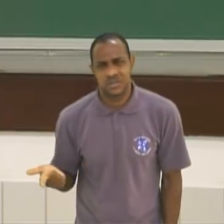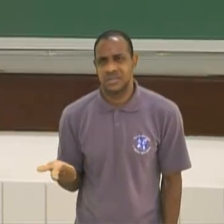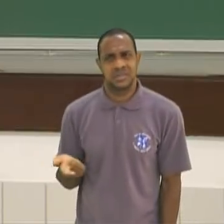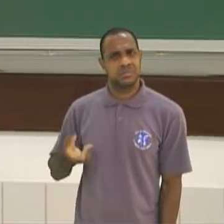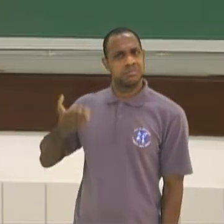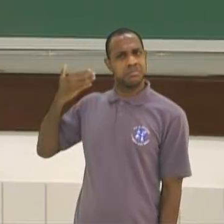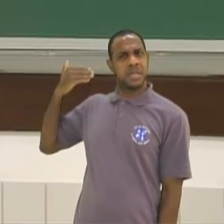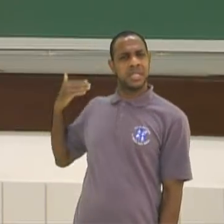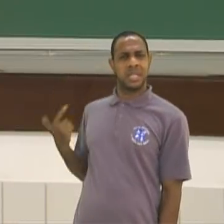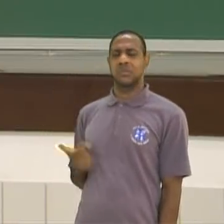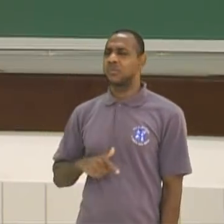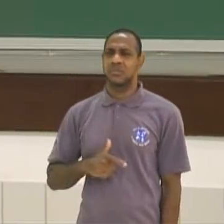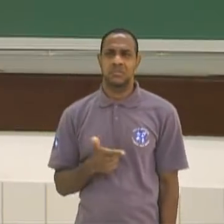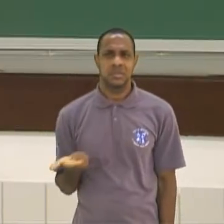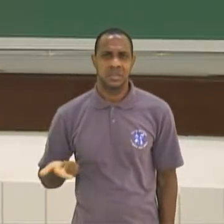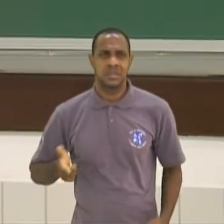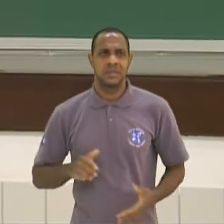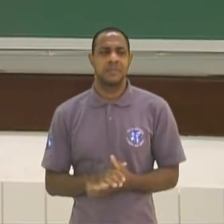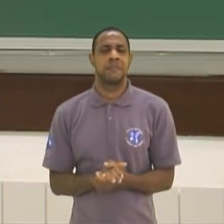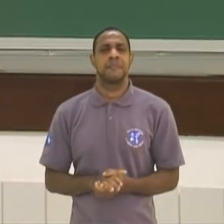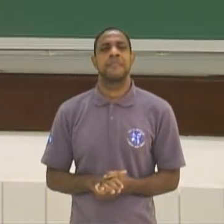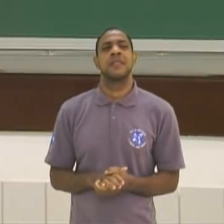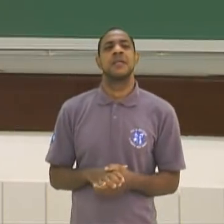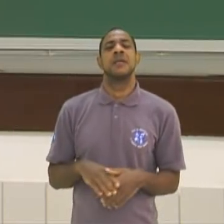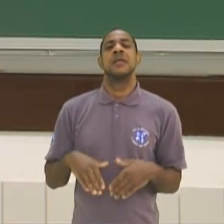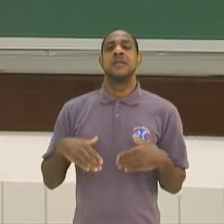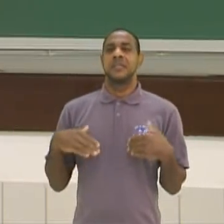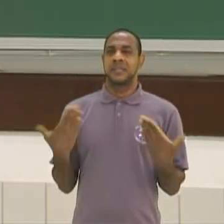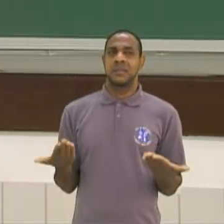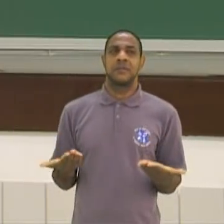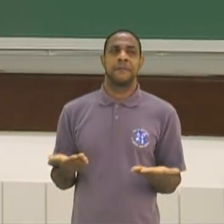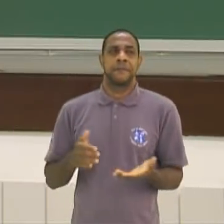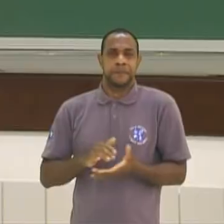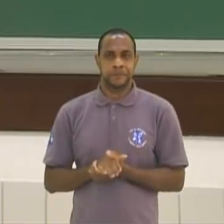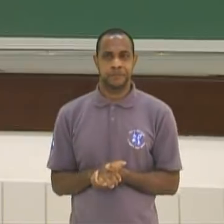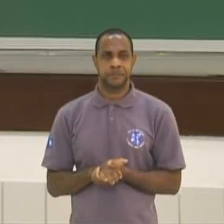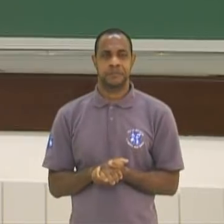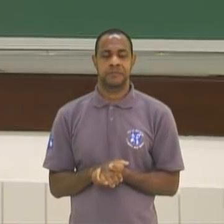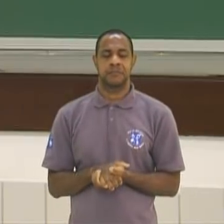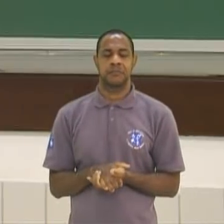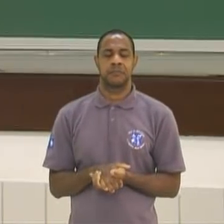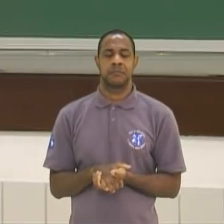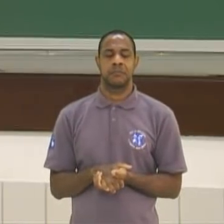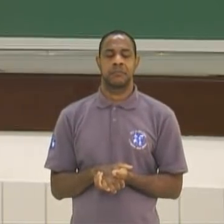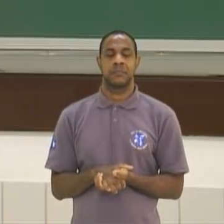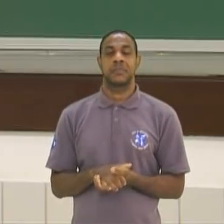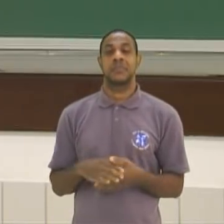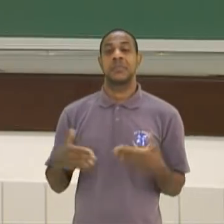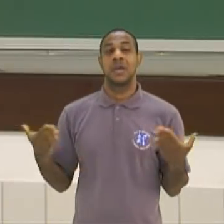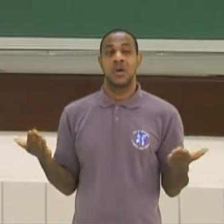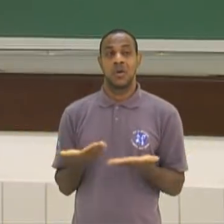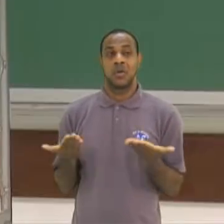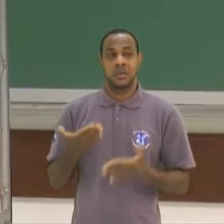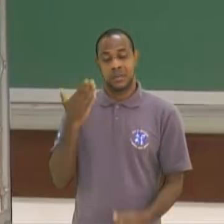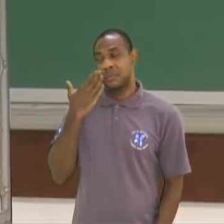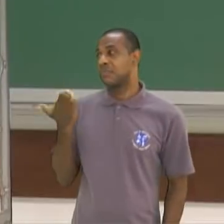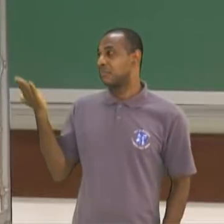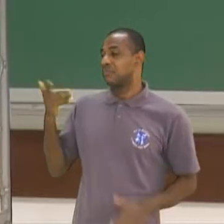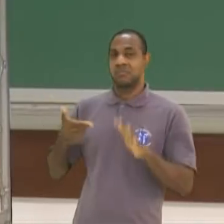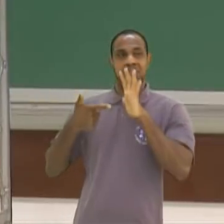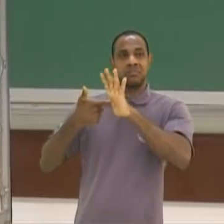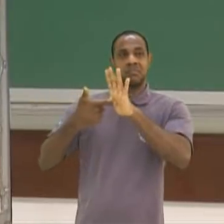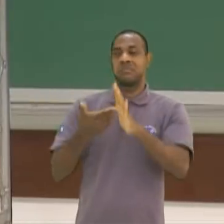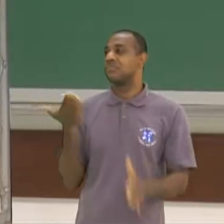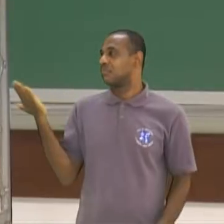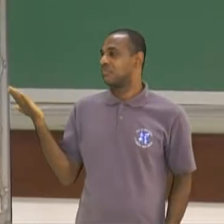ter partidos políticos? Então, nem sempre essa variedade de partidos como o Brasil tem agora, como nessa representação